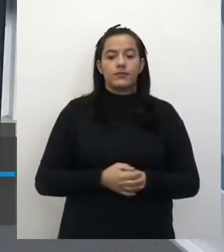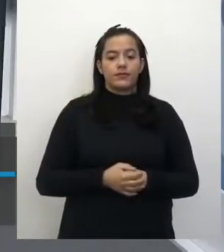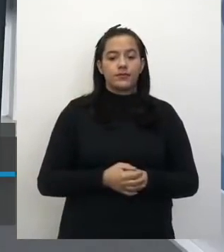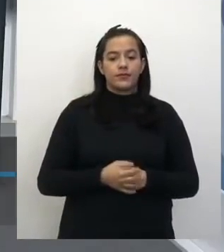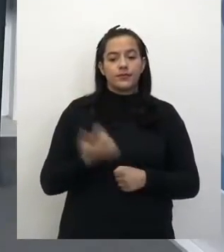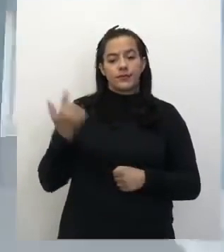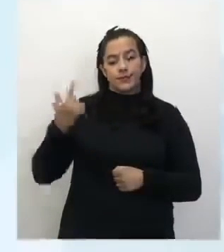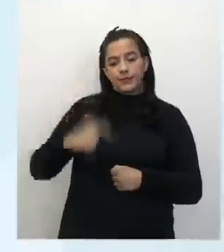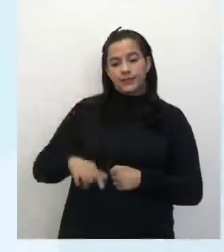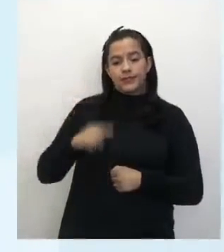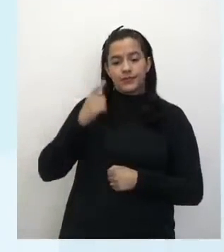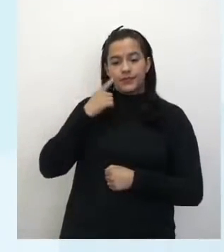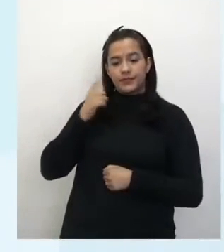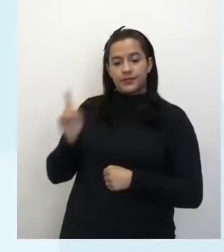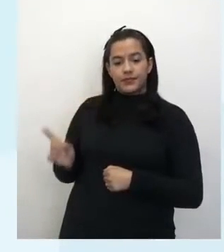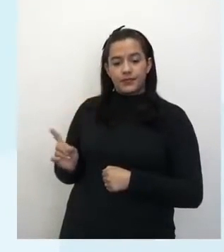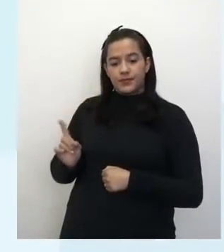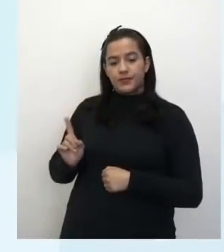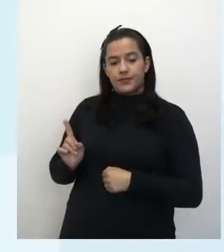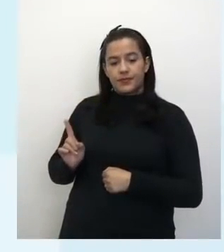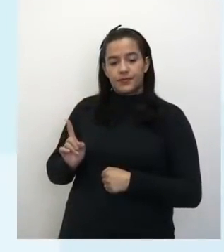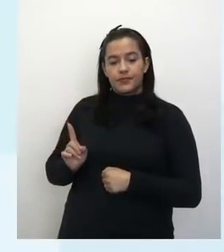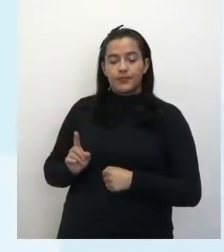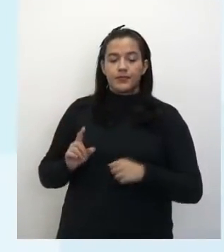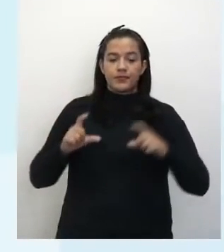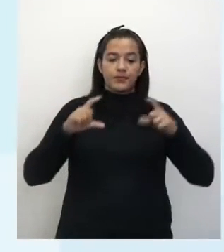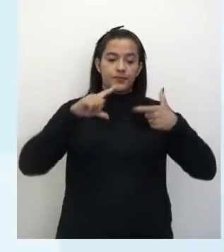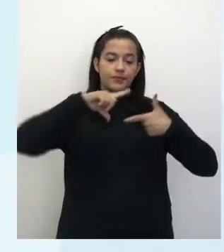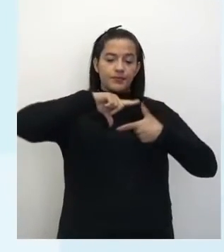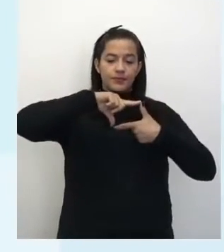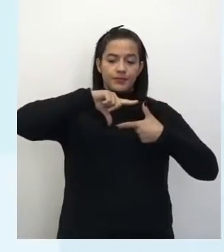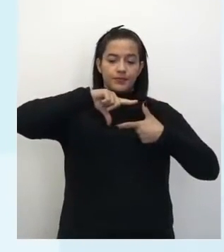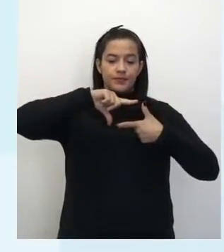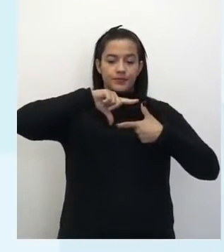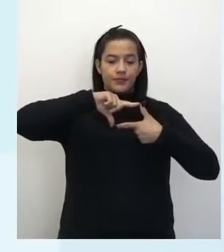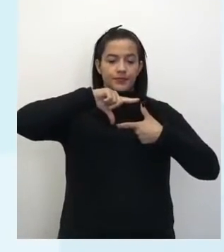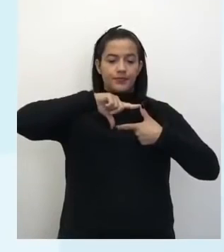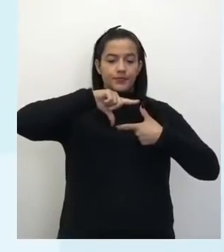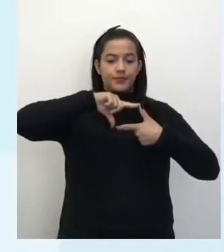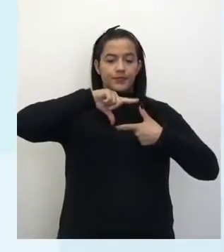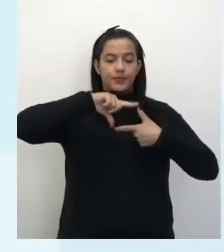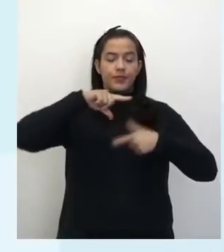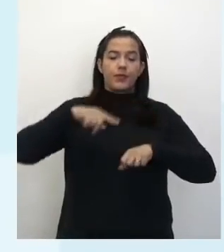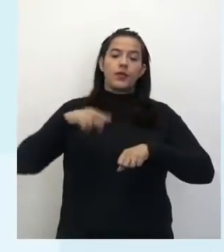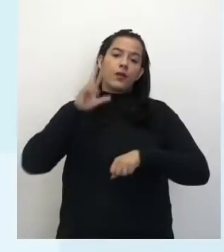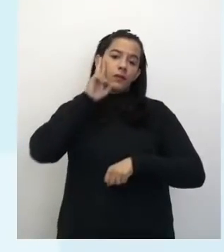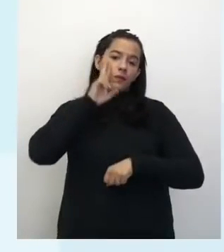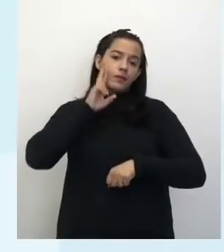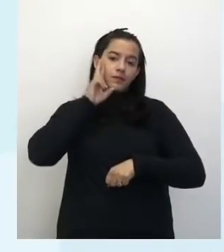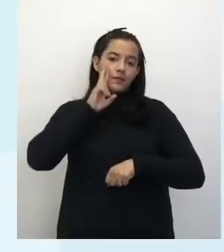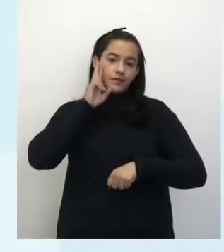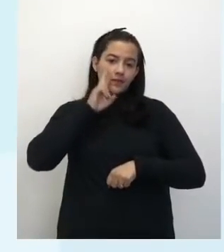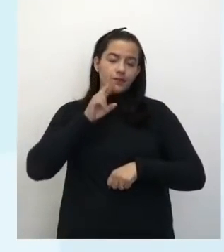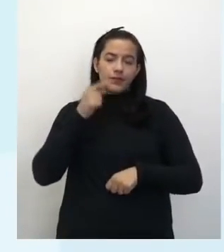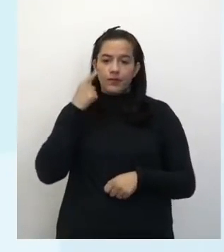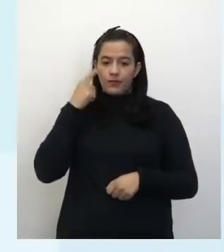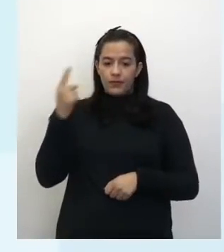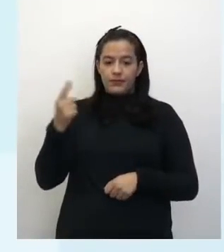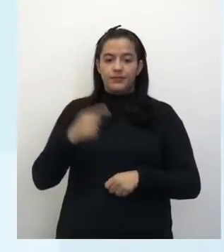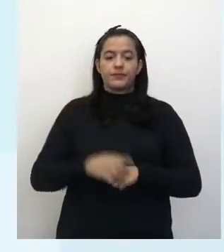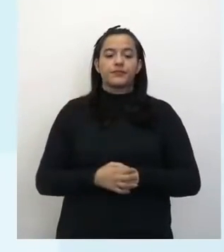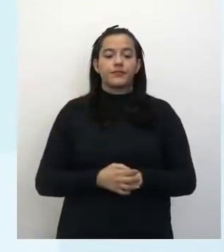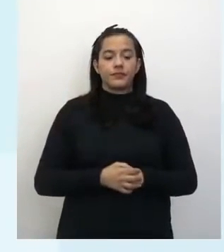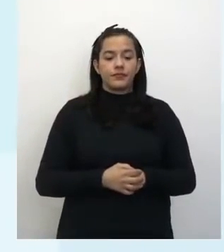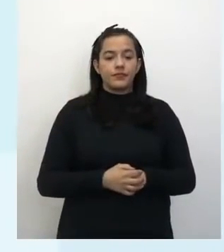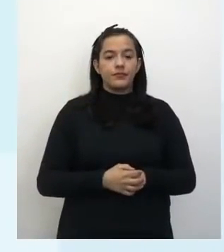uma figura, ó. Agora pensando nesse laranja aqui. Aqui pra mim não é, não, rosado, rosa. né? Eu ia falar, É que laranja. eu tô de ladinho aqui, eu não vi, né?